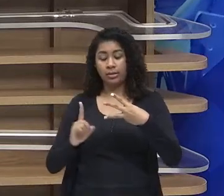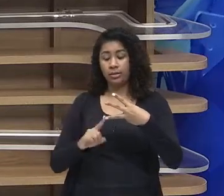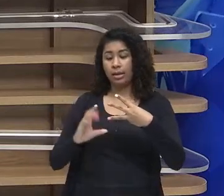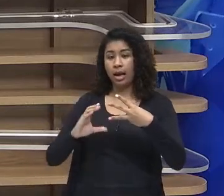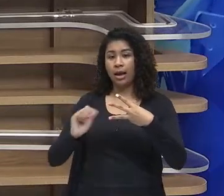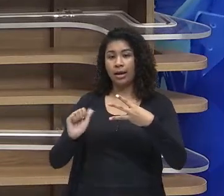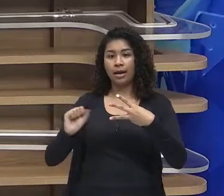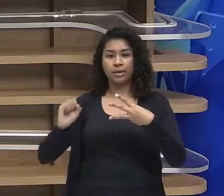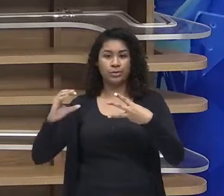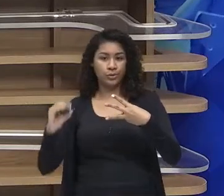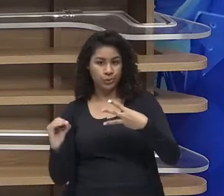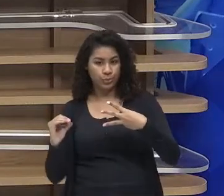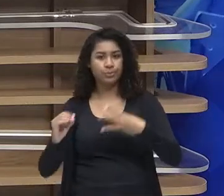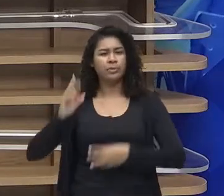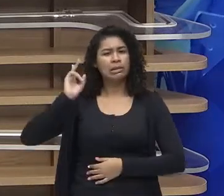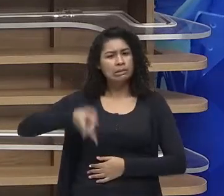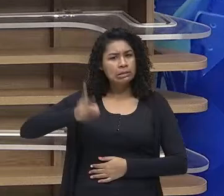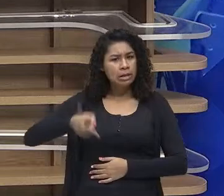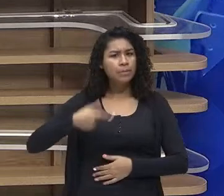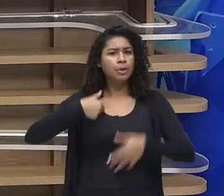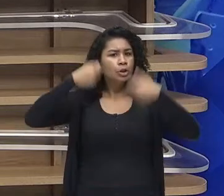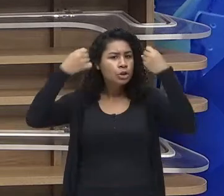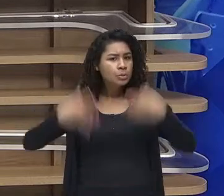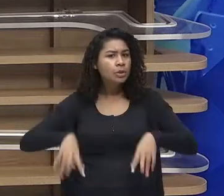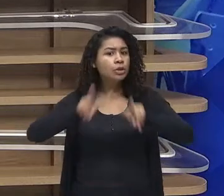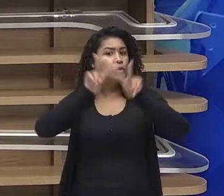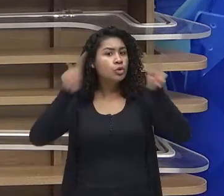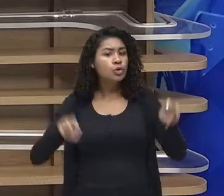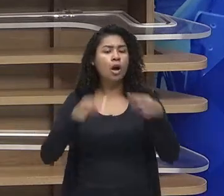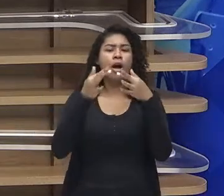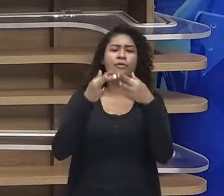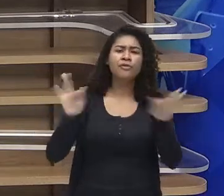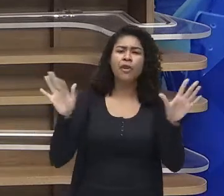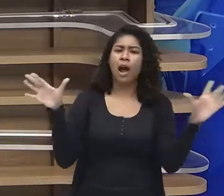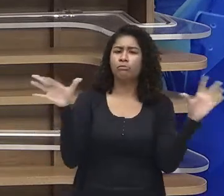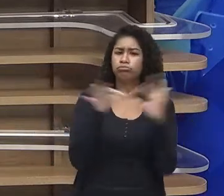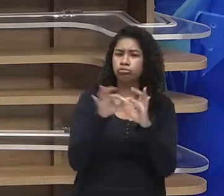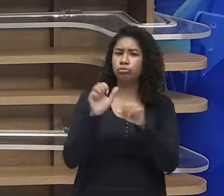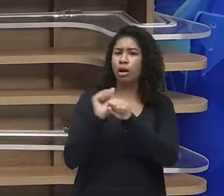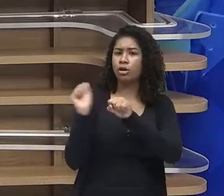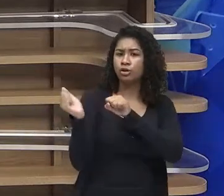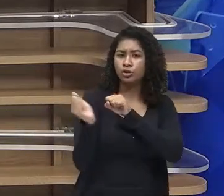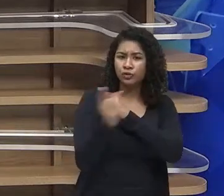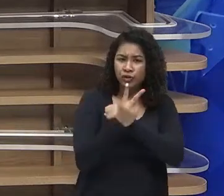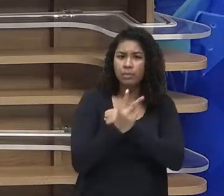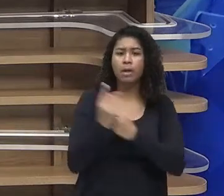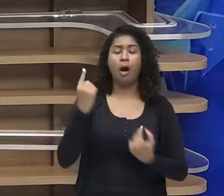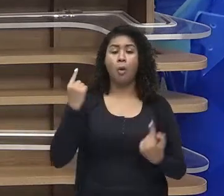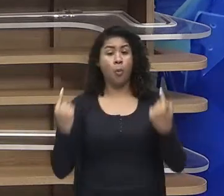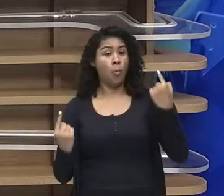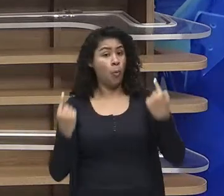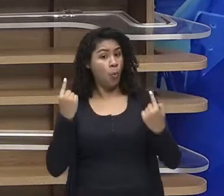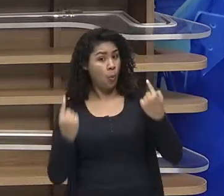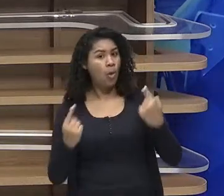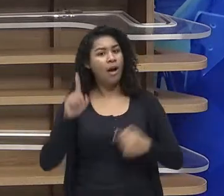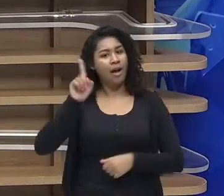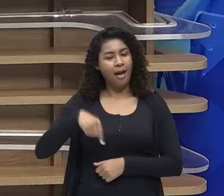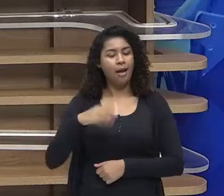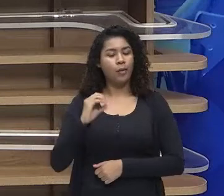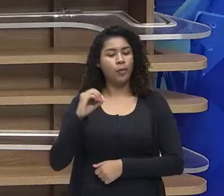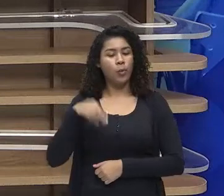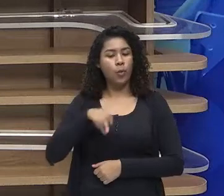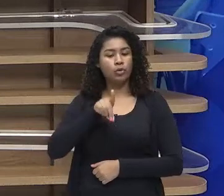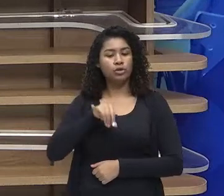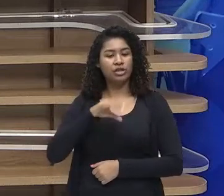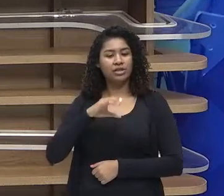oração subordinada adverbial condicional, um nome enorme, nós vamos lembrar de condição, uma condição. E